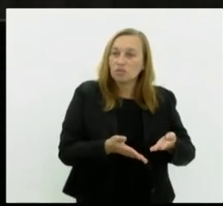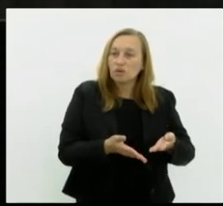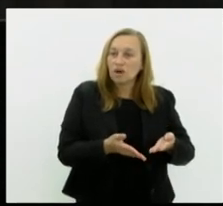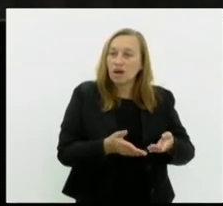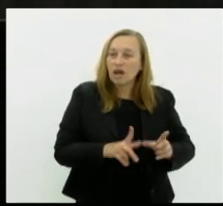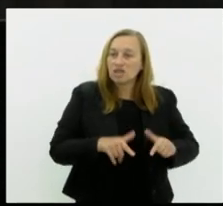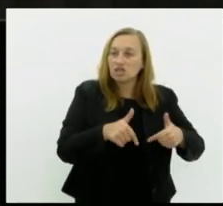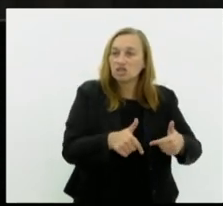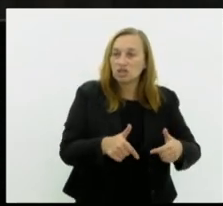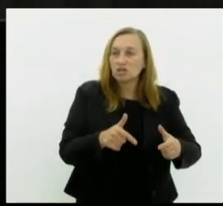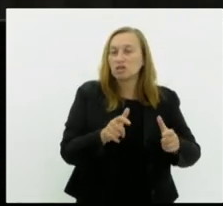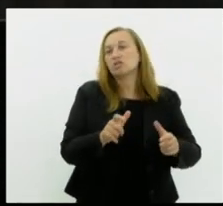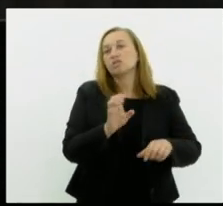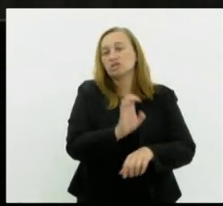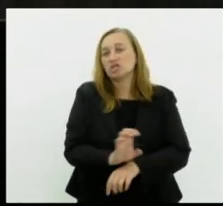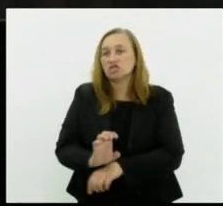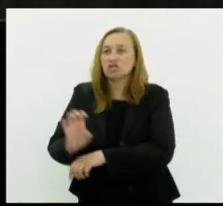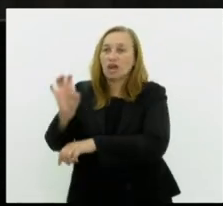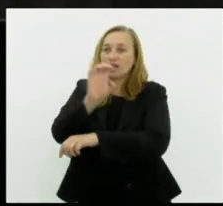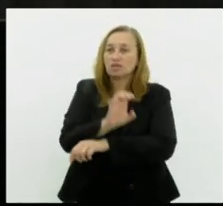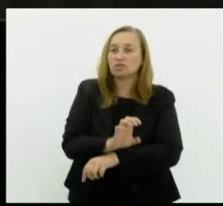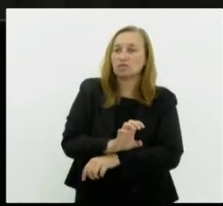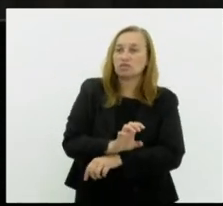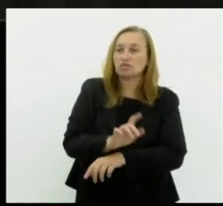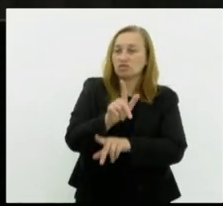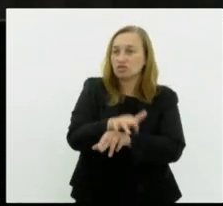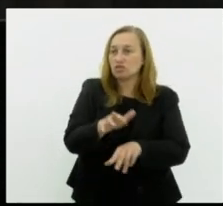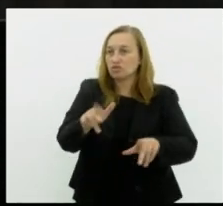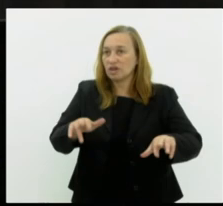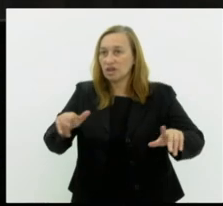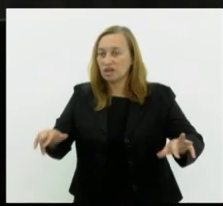compressiva, transformar os estados